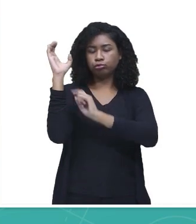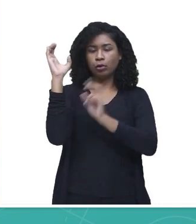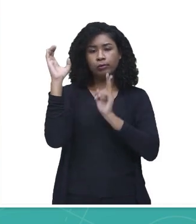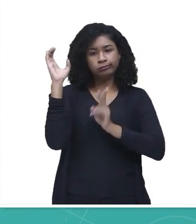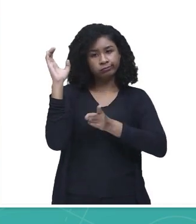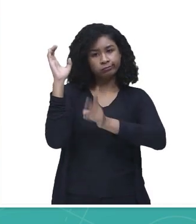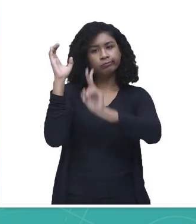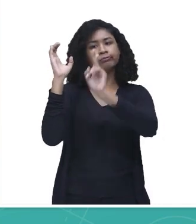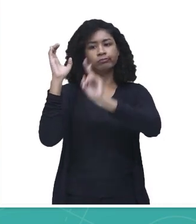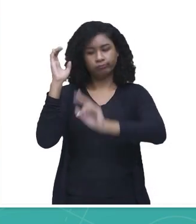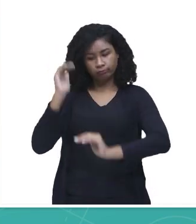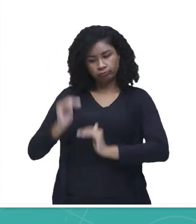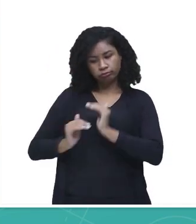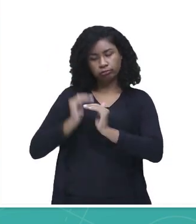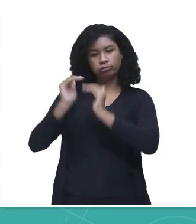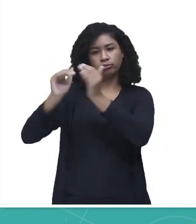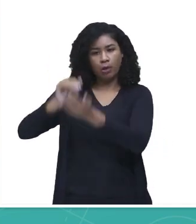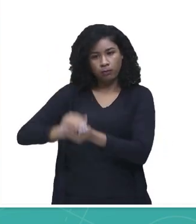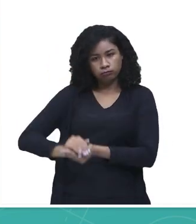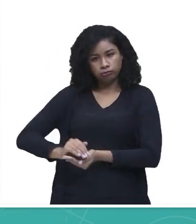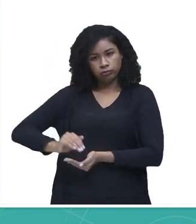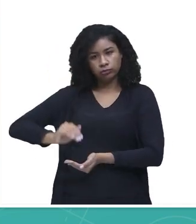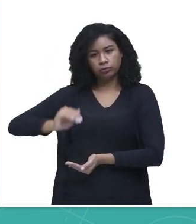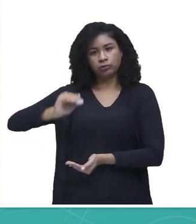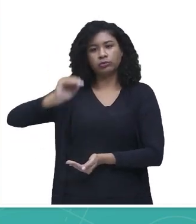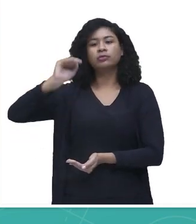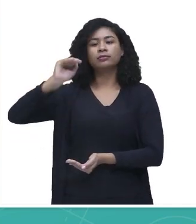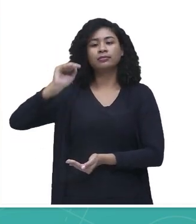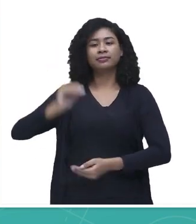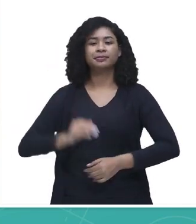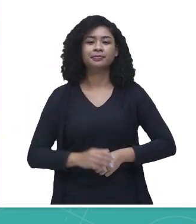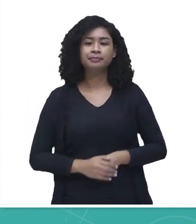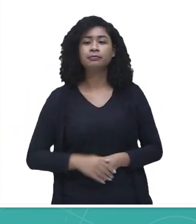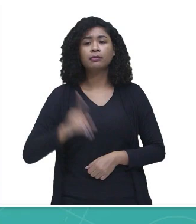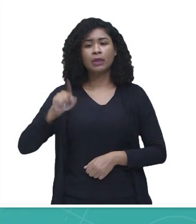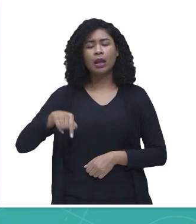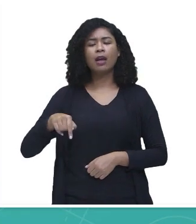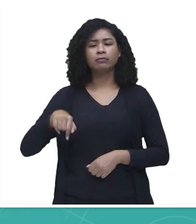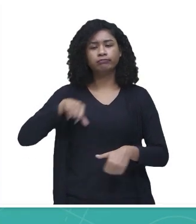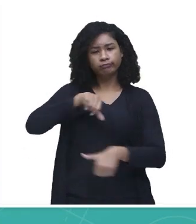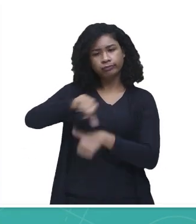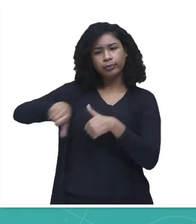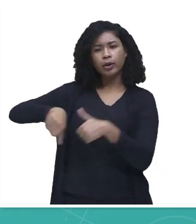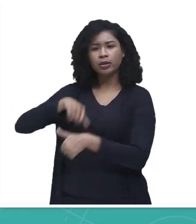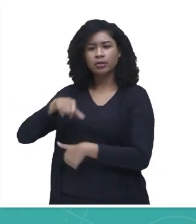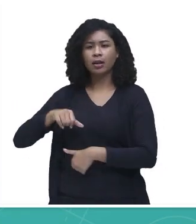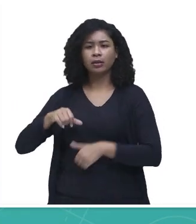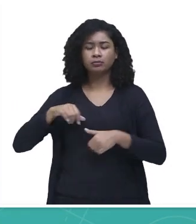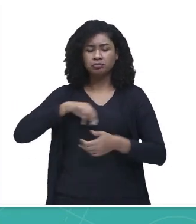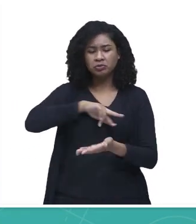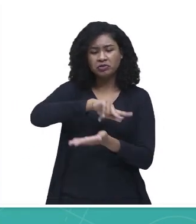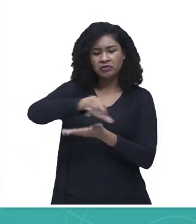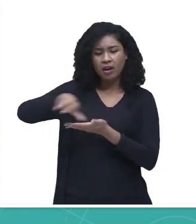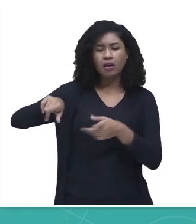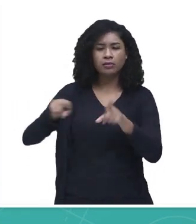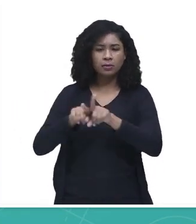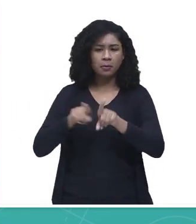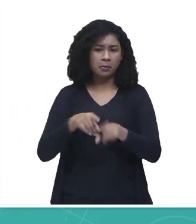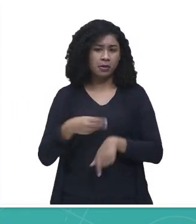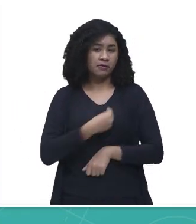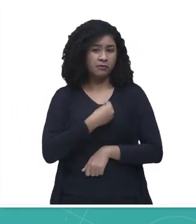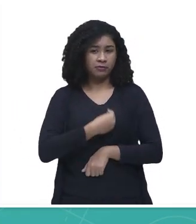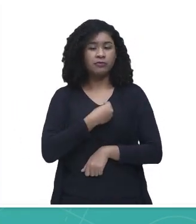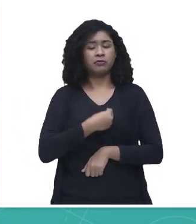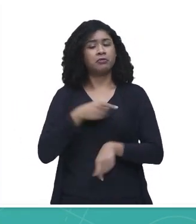também que a gente observa aí no processo da fotossíntese, realizada pelas plantas e por outros seres vivos também, tá? Então, olha